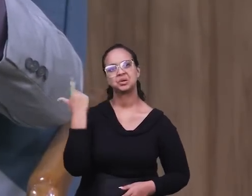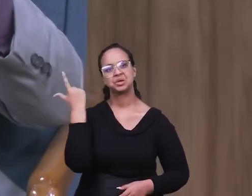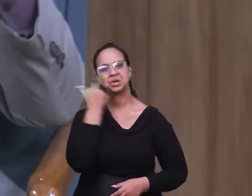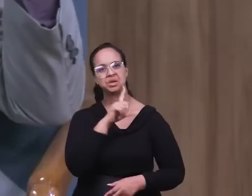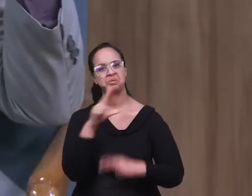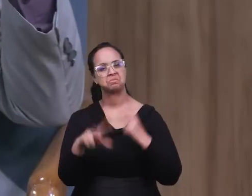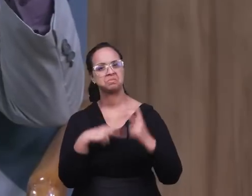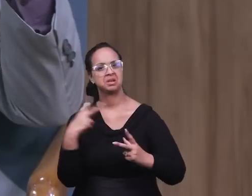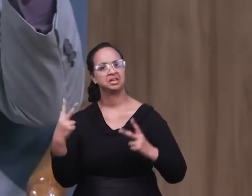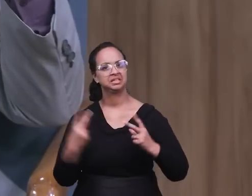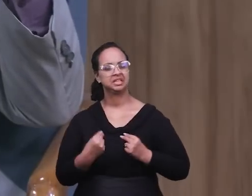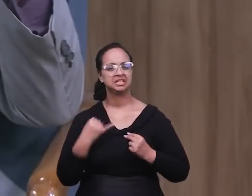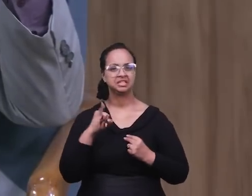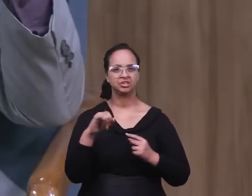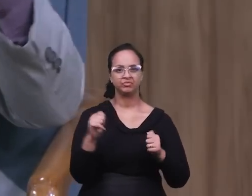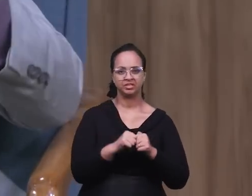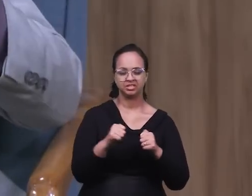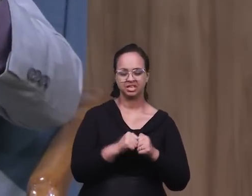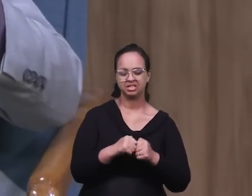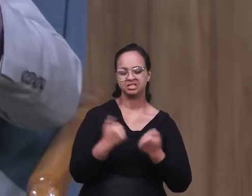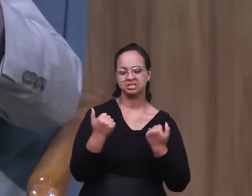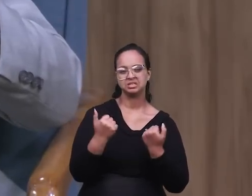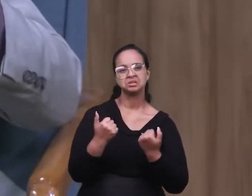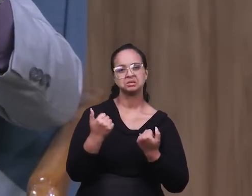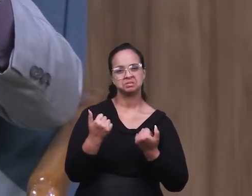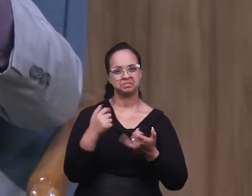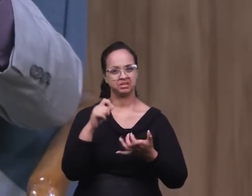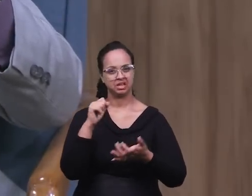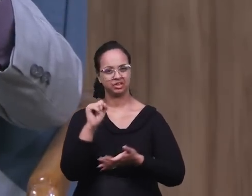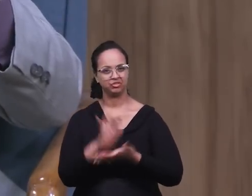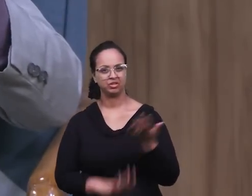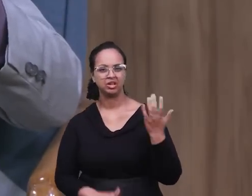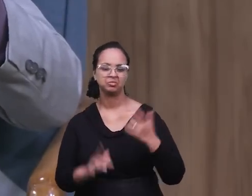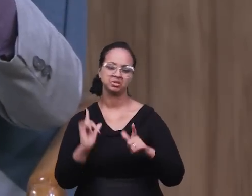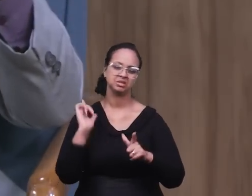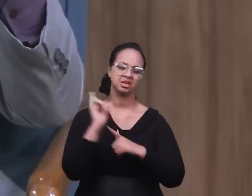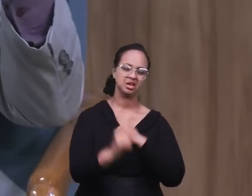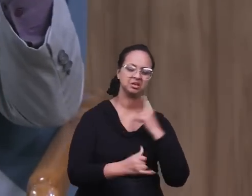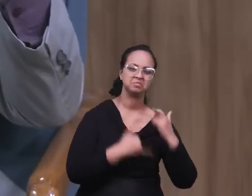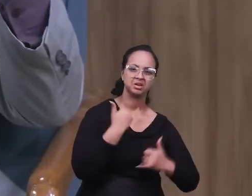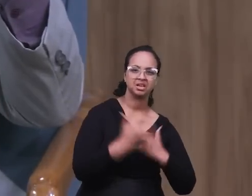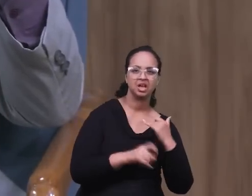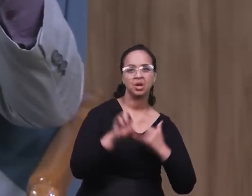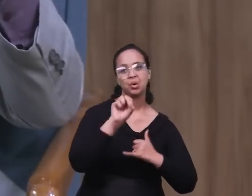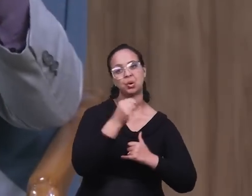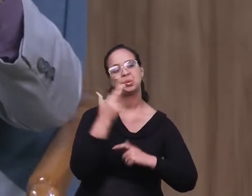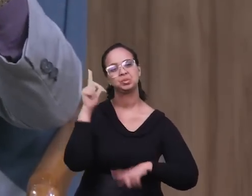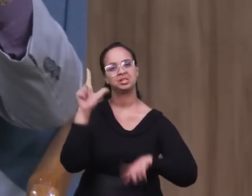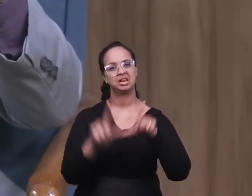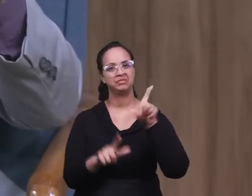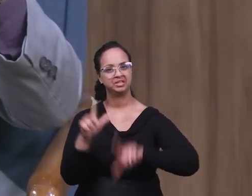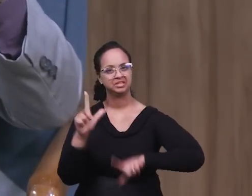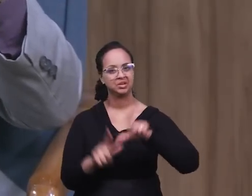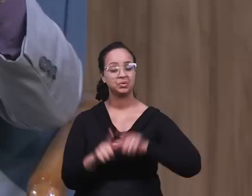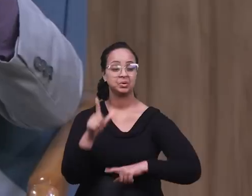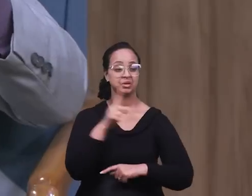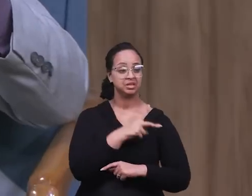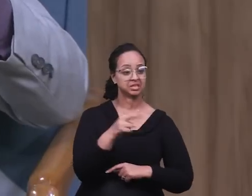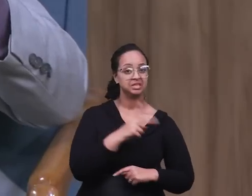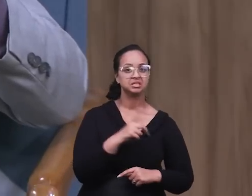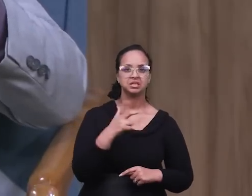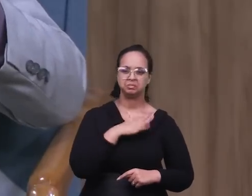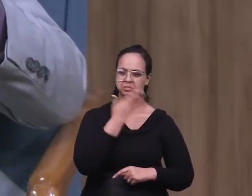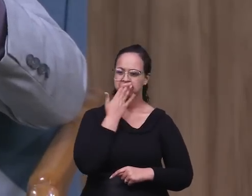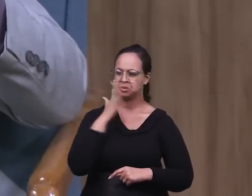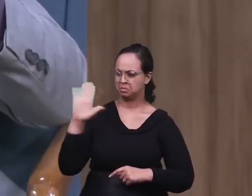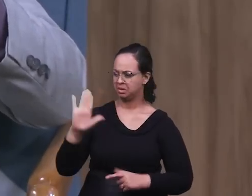ano, ganharia um presente. Se eu fizesse as minhas tarefas de casa, podia sair para brincar ou assistir televisão. E